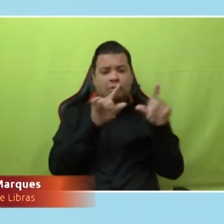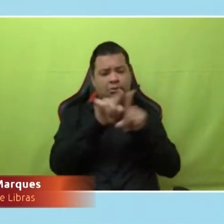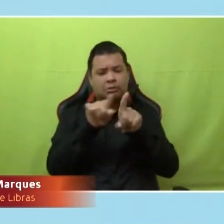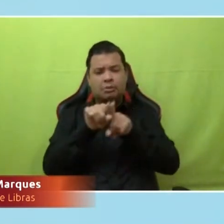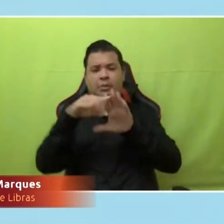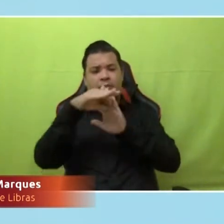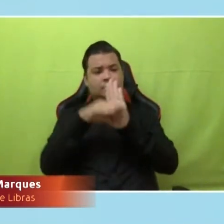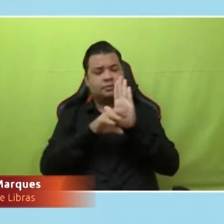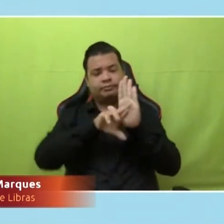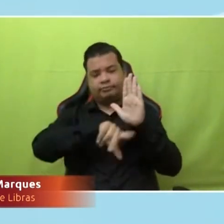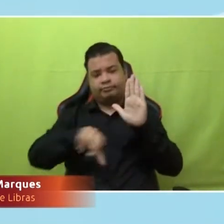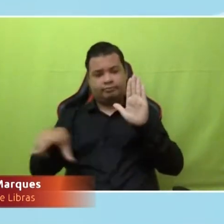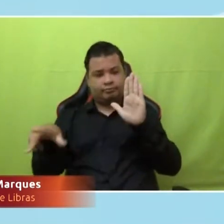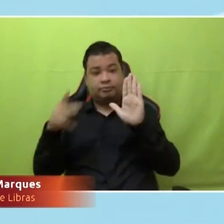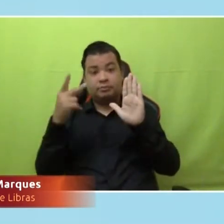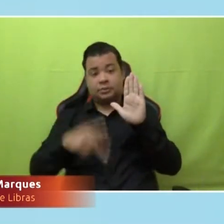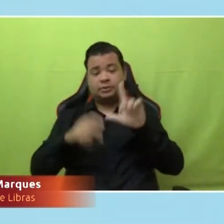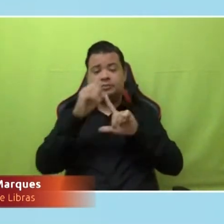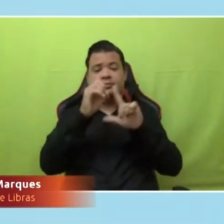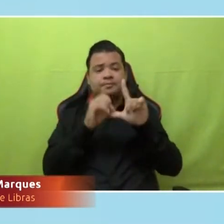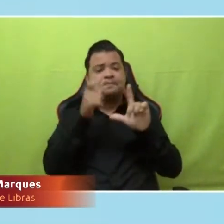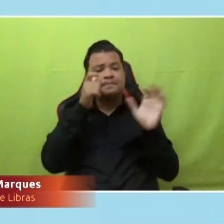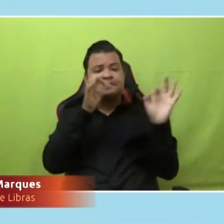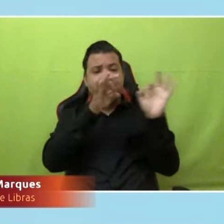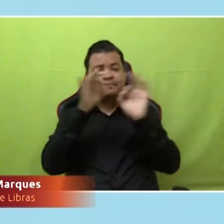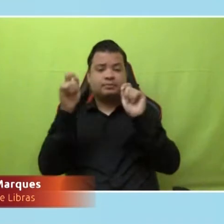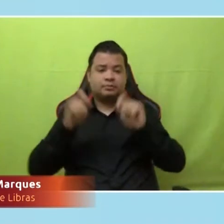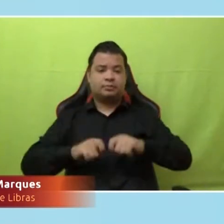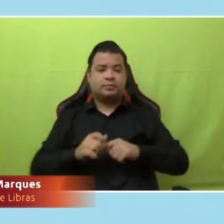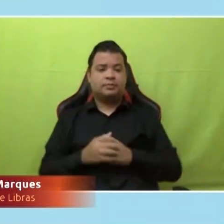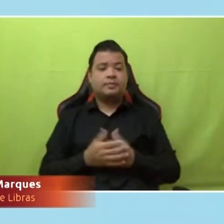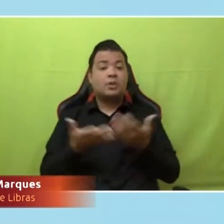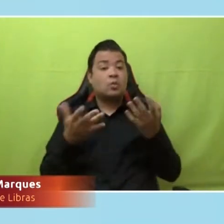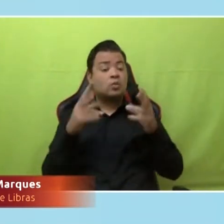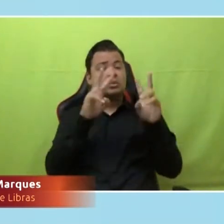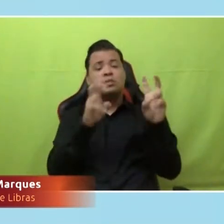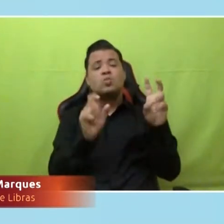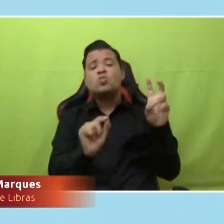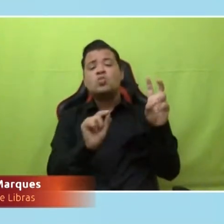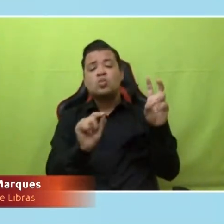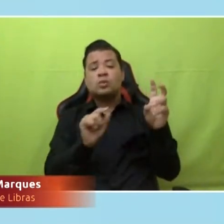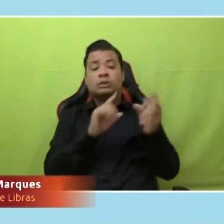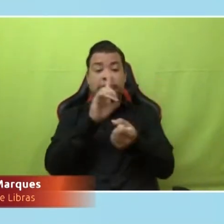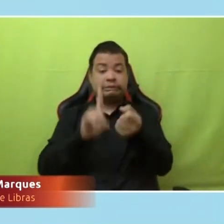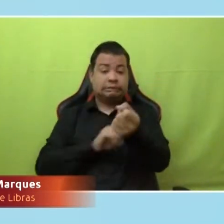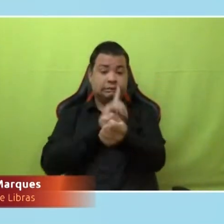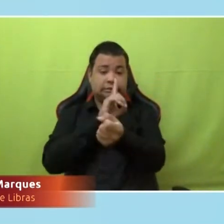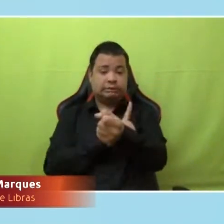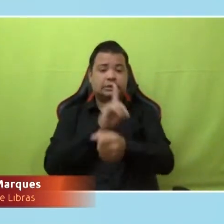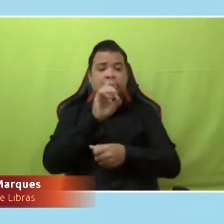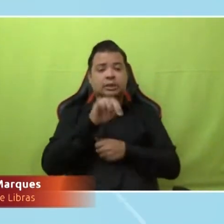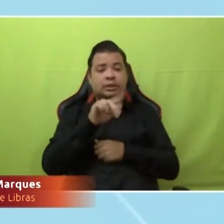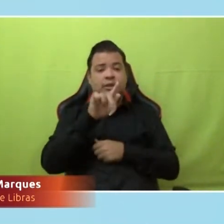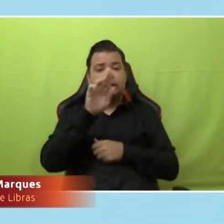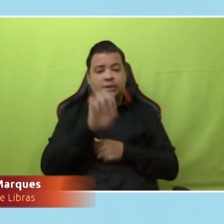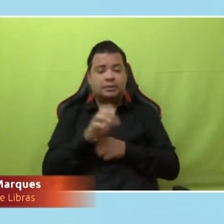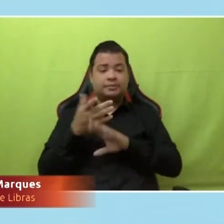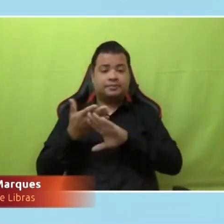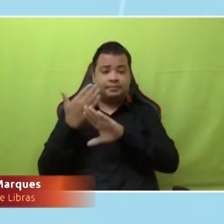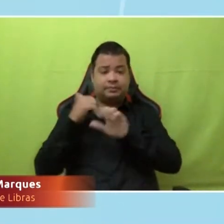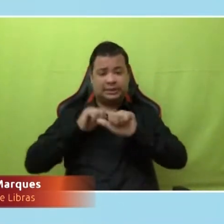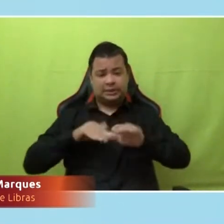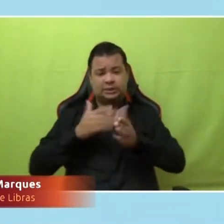UFG. E o tema do programa de hoje é a dengue. Até o início de setembro, o estado de Goiás já